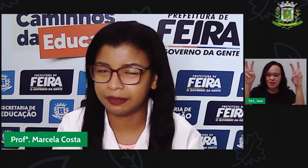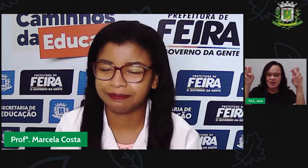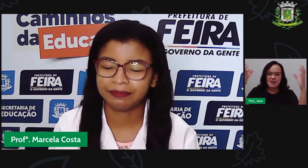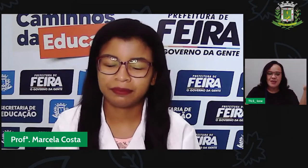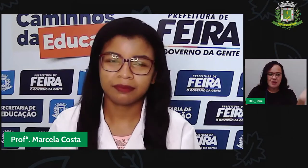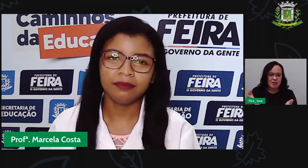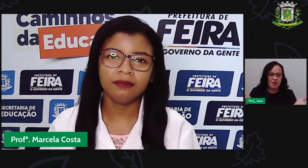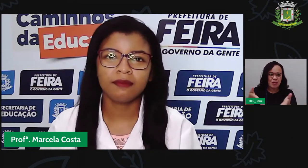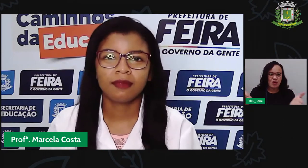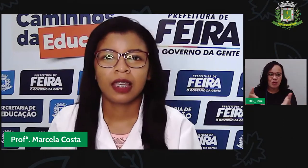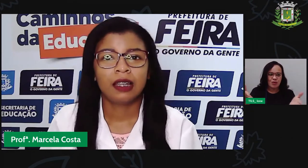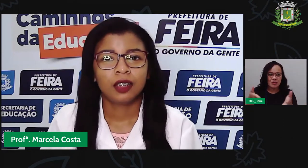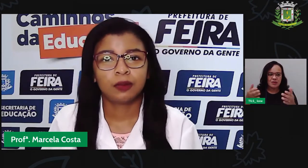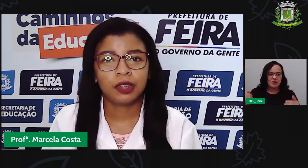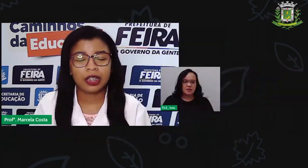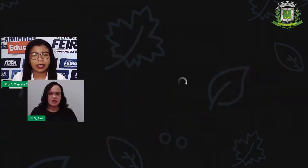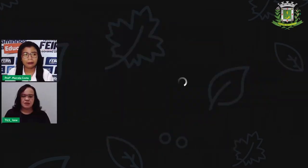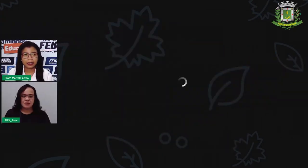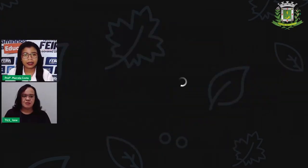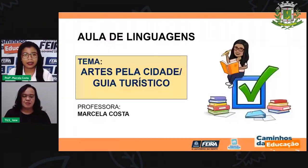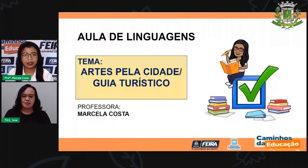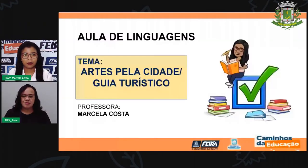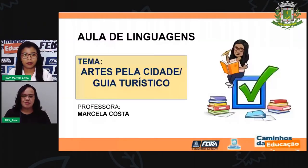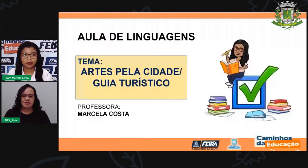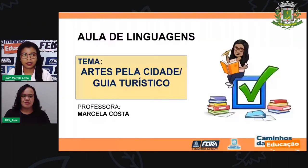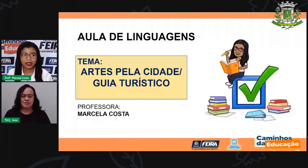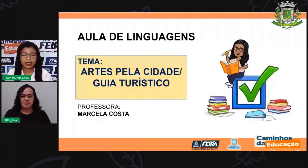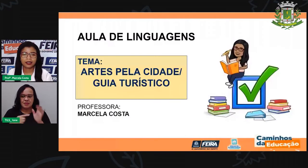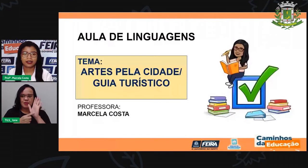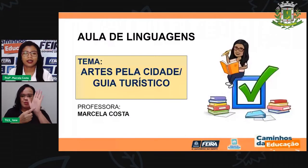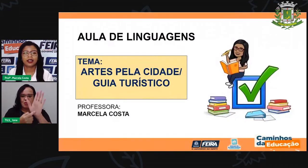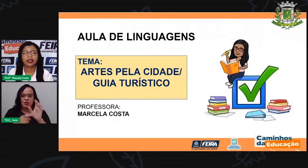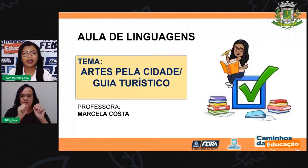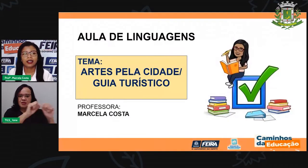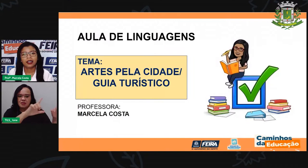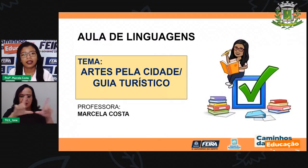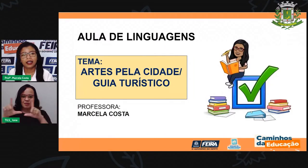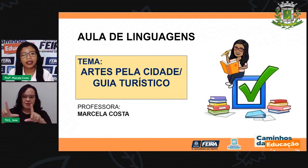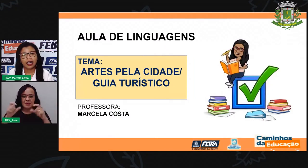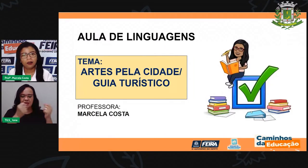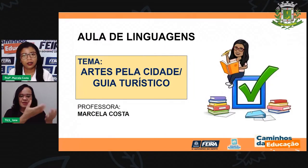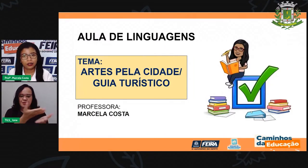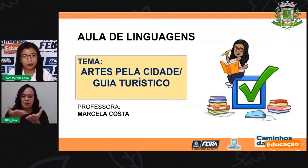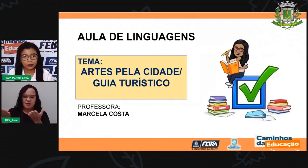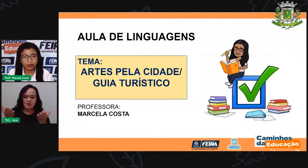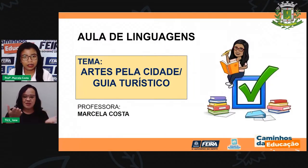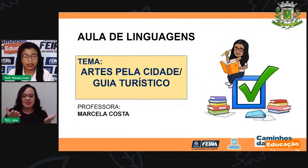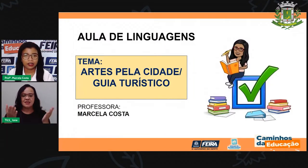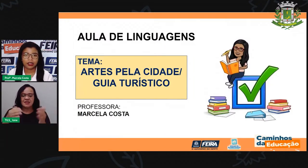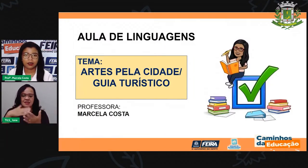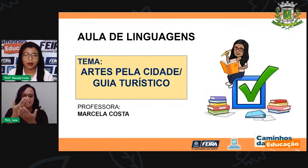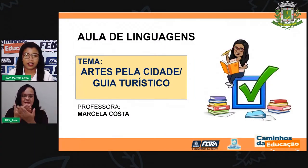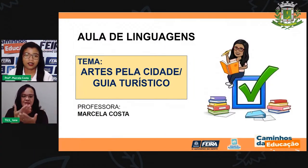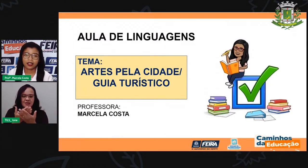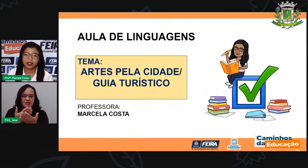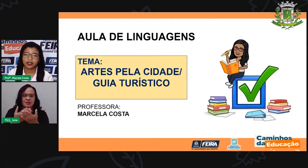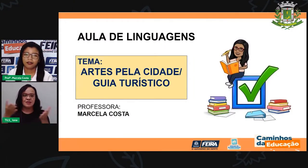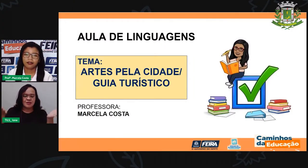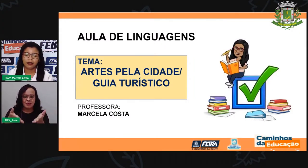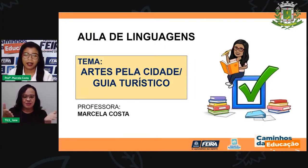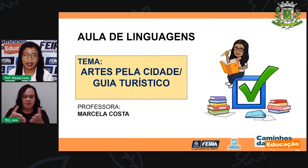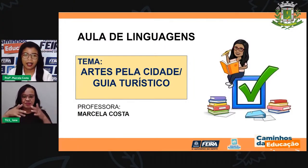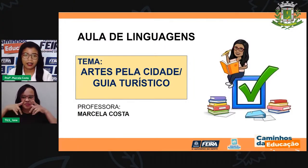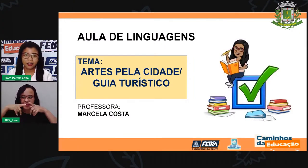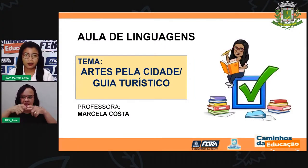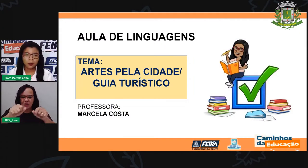hoje. Vou mostrar aqui a apresentação para vocês, que na aula de hoje de linguagem, a gente